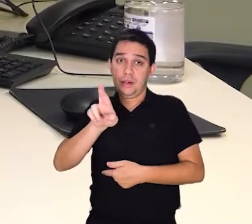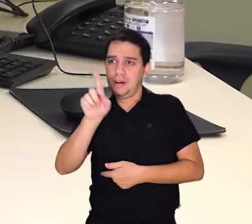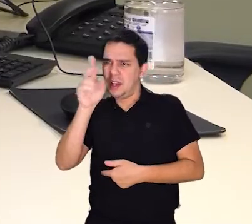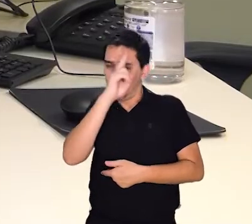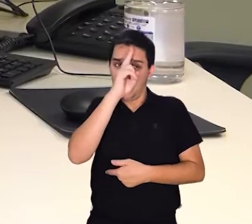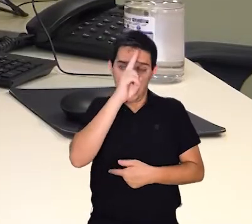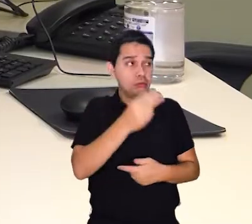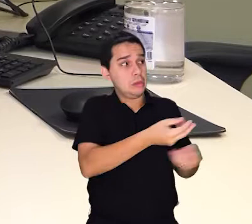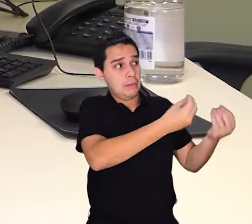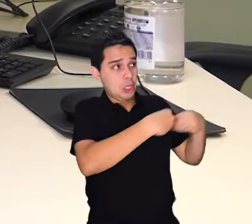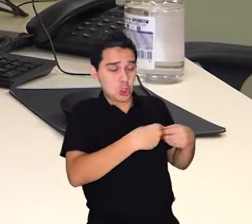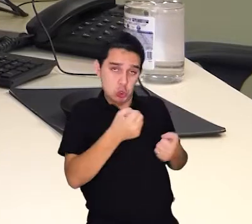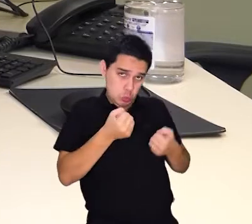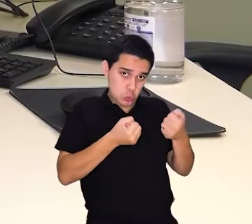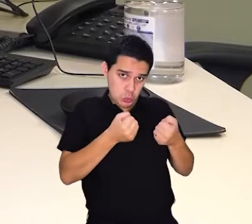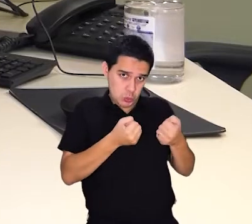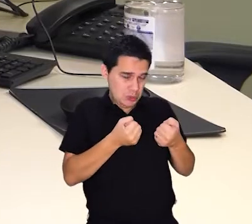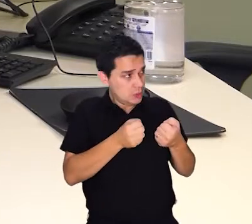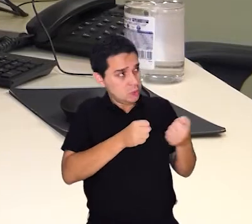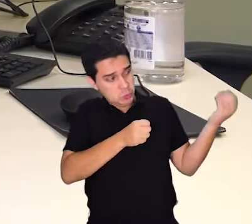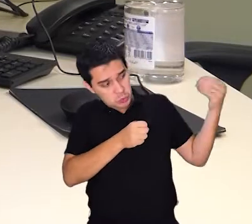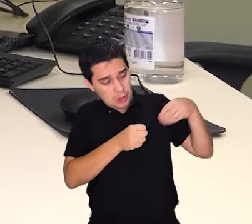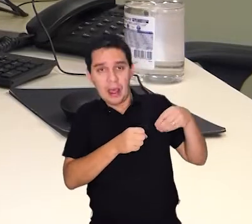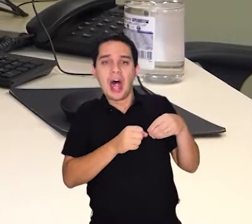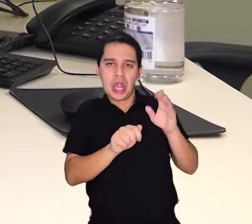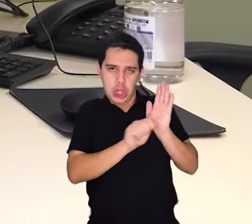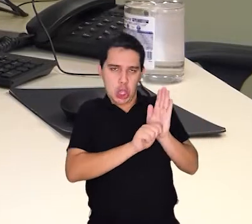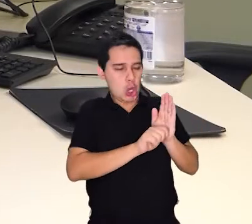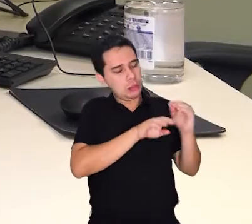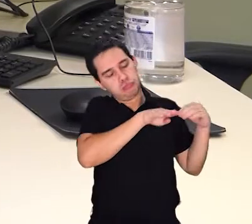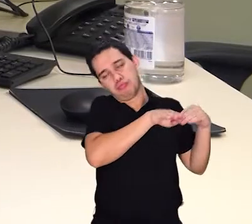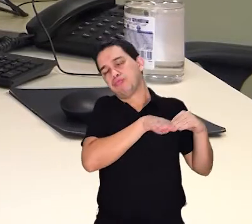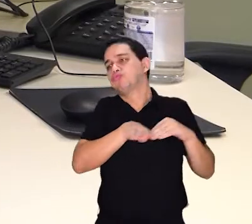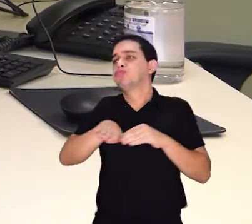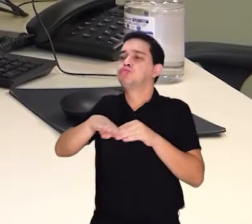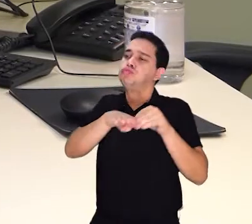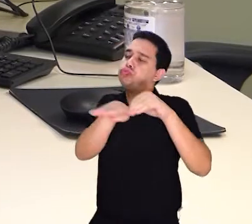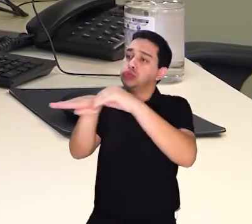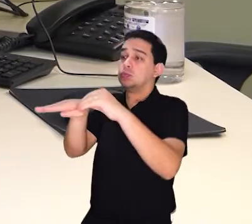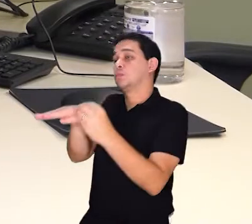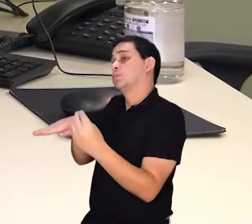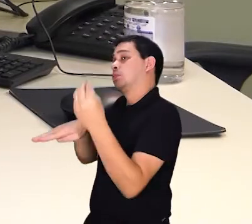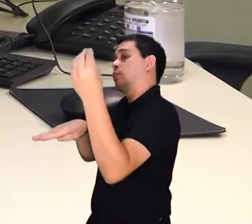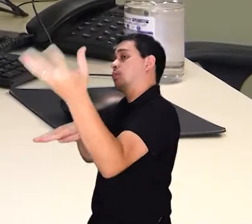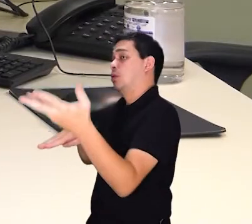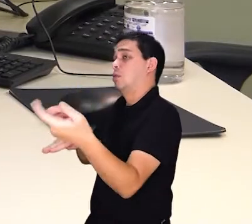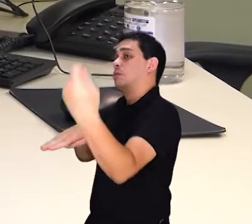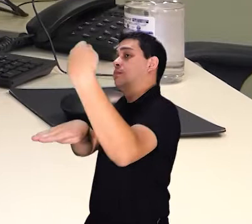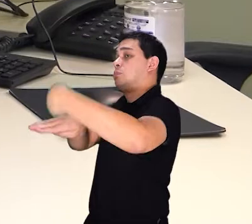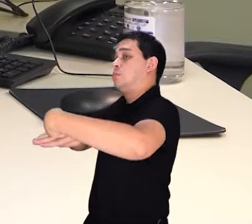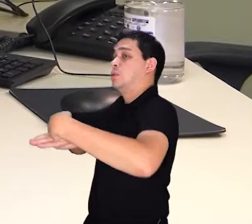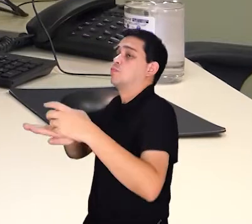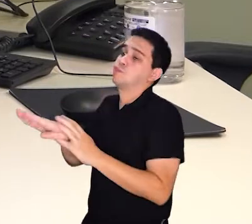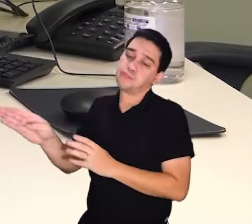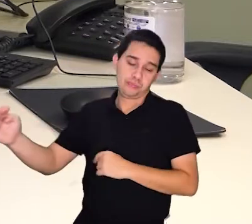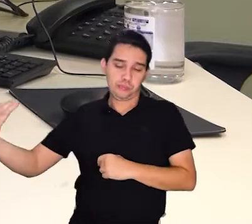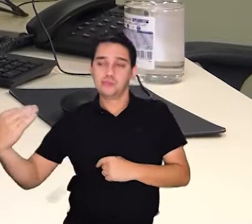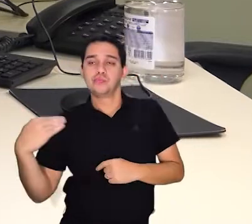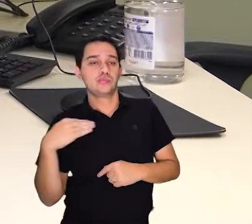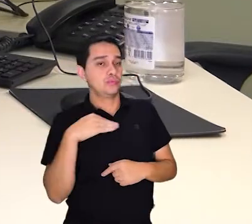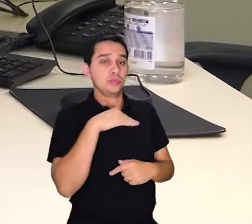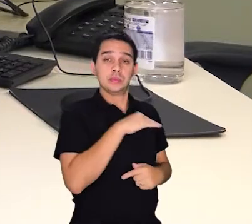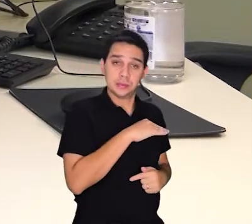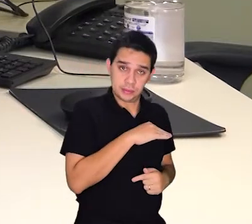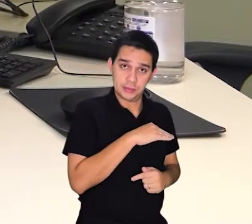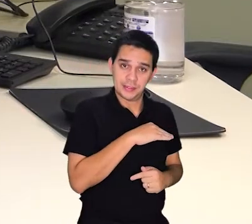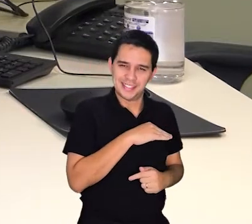entrega dessa droga aos usuários e posteriormente era realizada o pagamento dessa